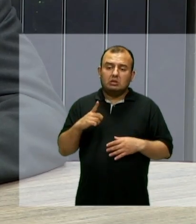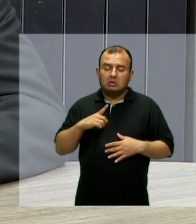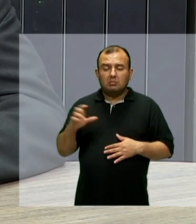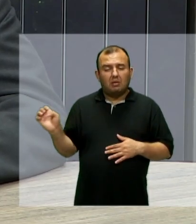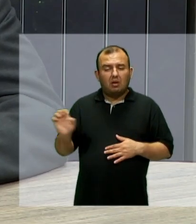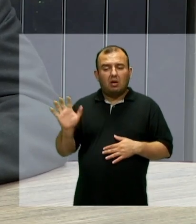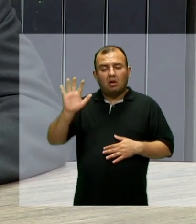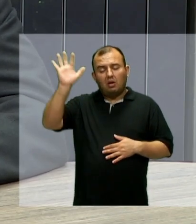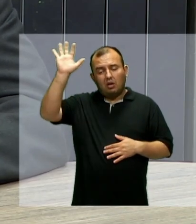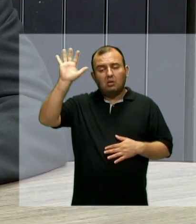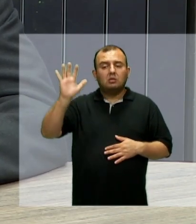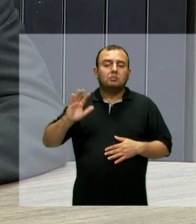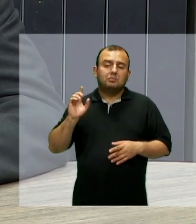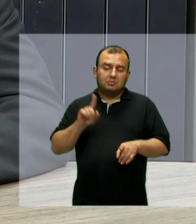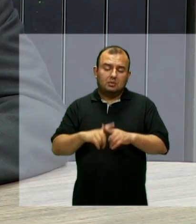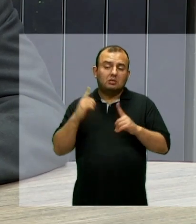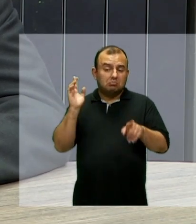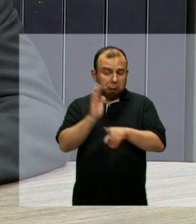para efeitos, né, muito para efeitos,